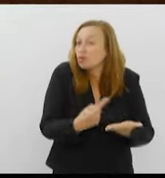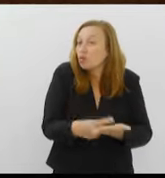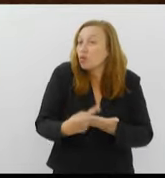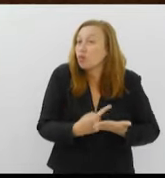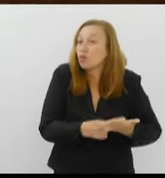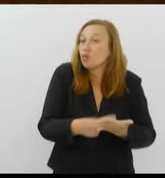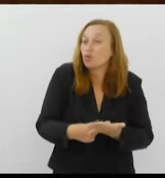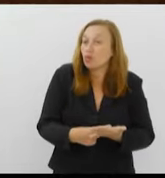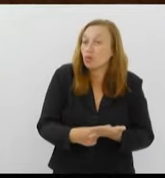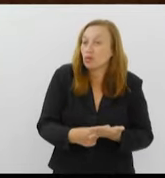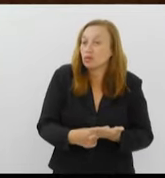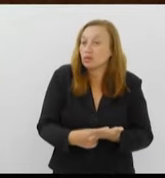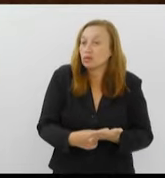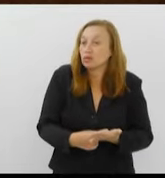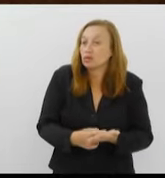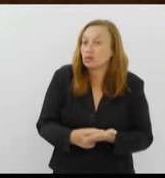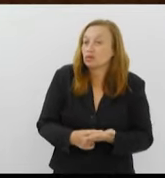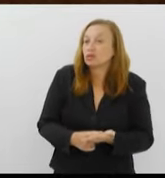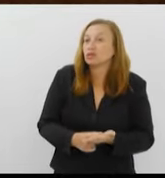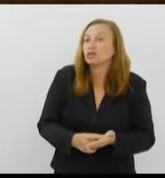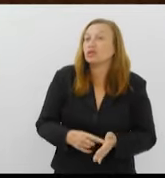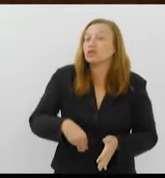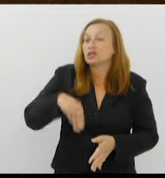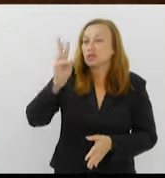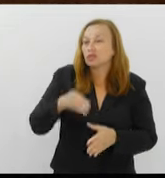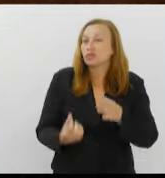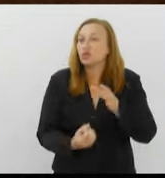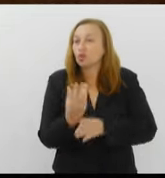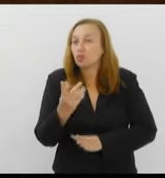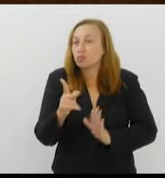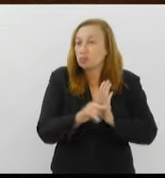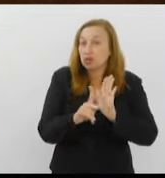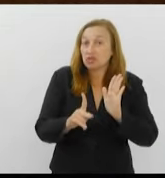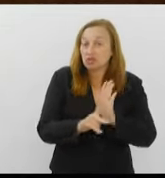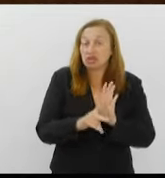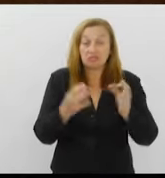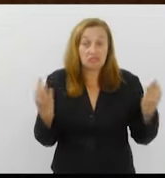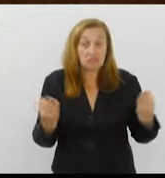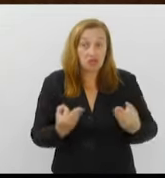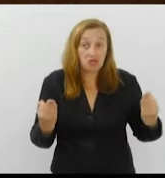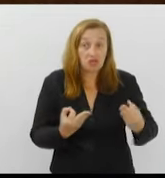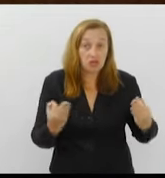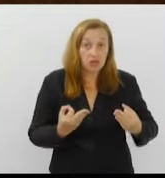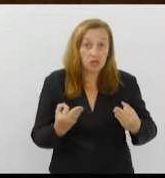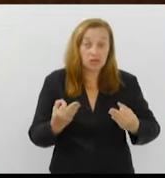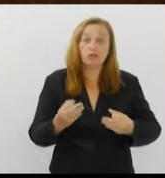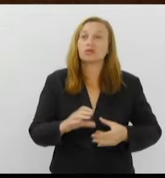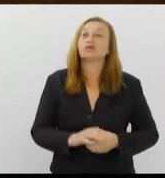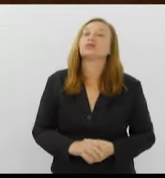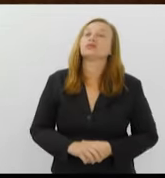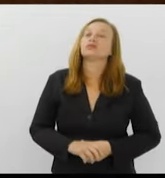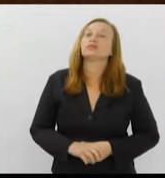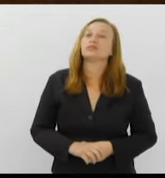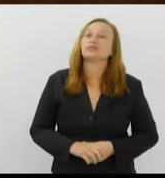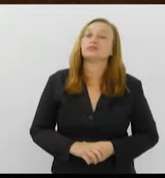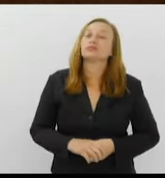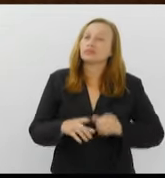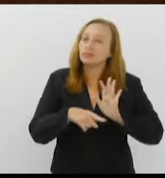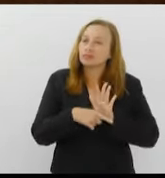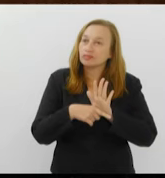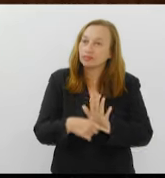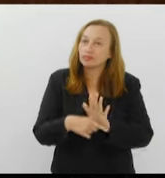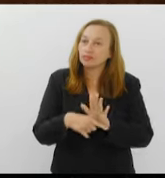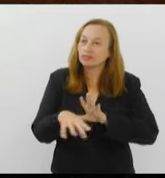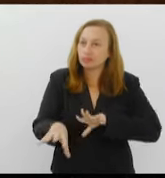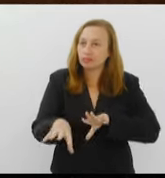com o autor do projeto, um projeto belíssimo, que vai, com toda certeza, ajudar a